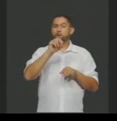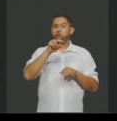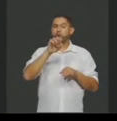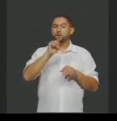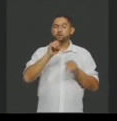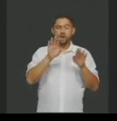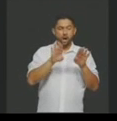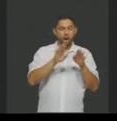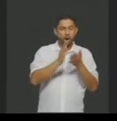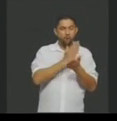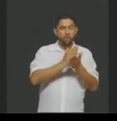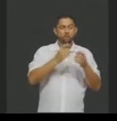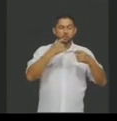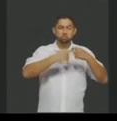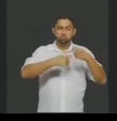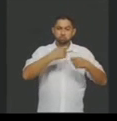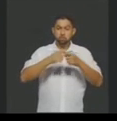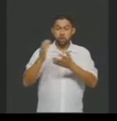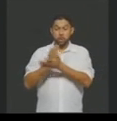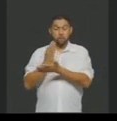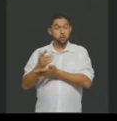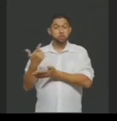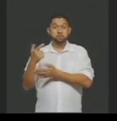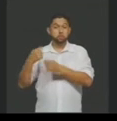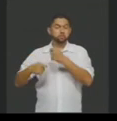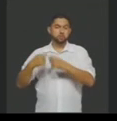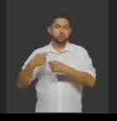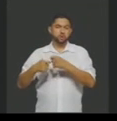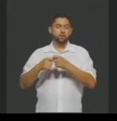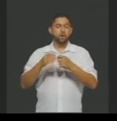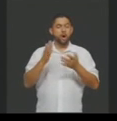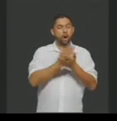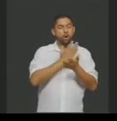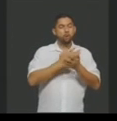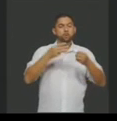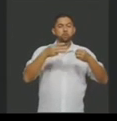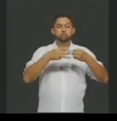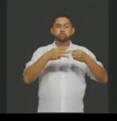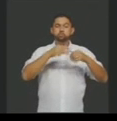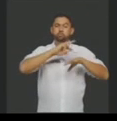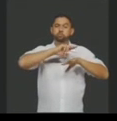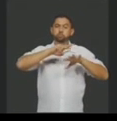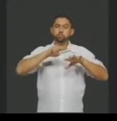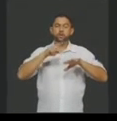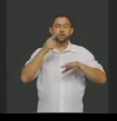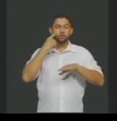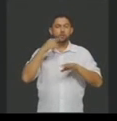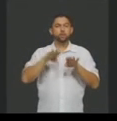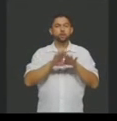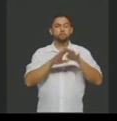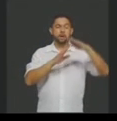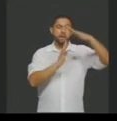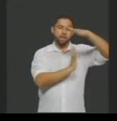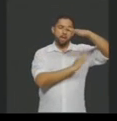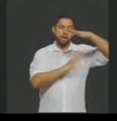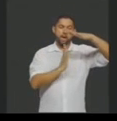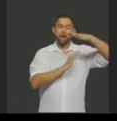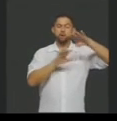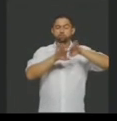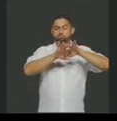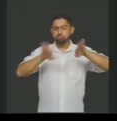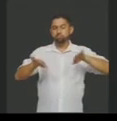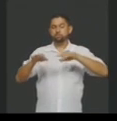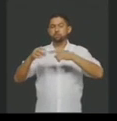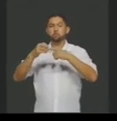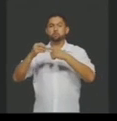reprodução sexuada, outros não. Alguns são unicelulares, outros são pluricelulares. Aí nós vimos a divisão algas e protozoários e aí a gente consegue